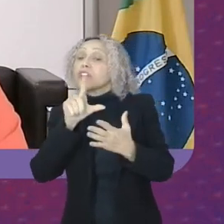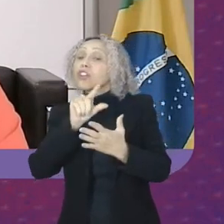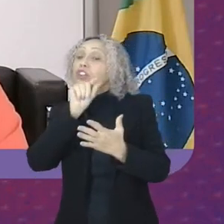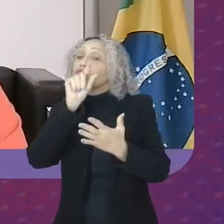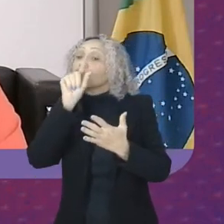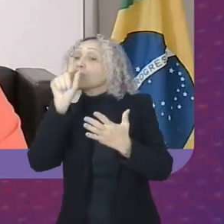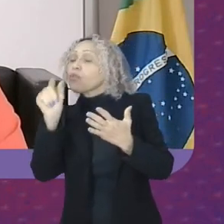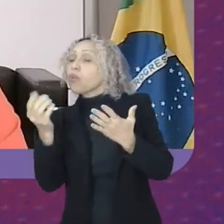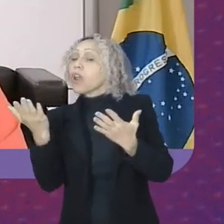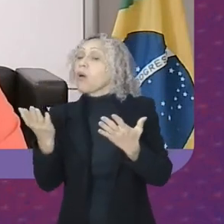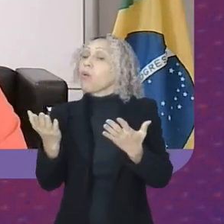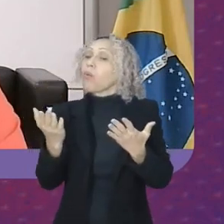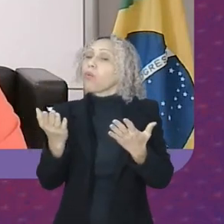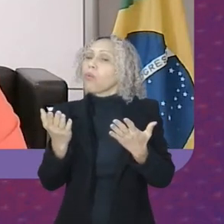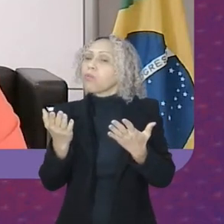de